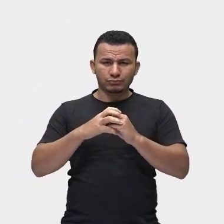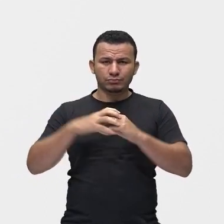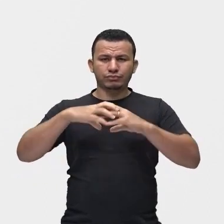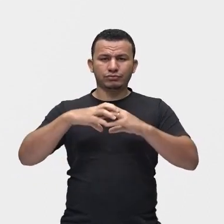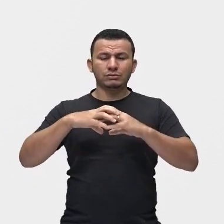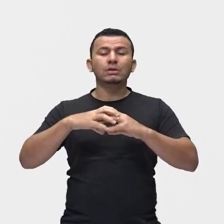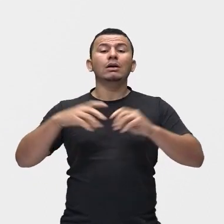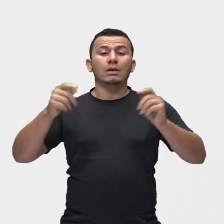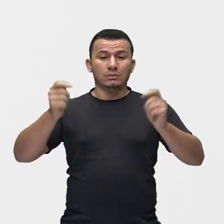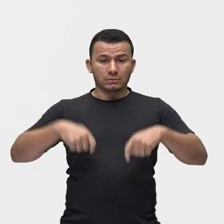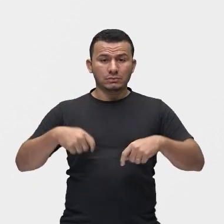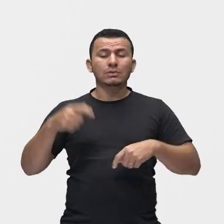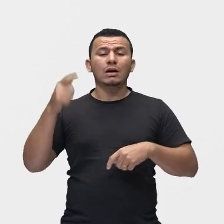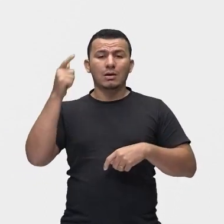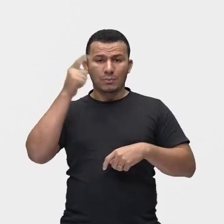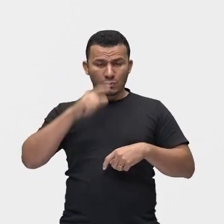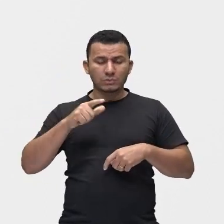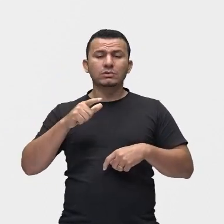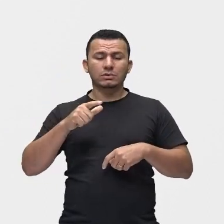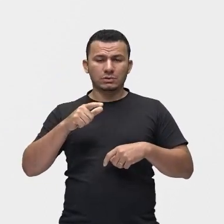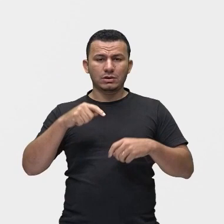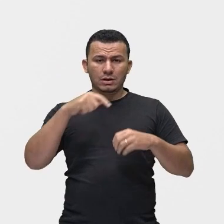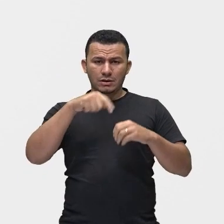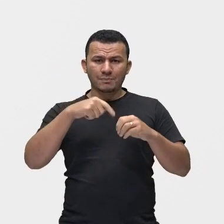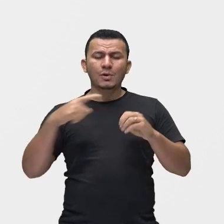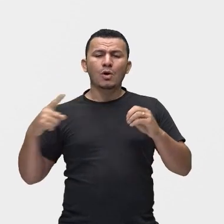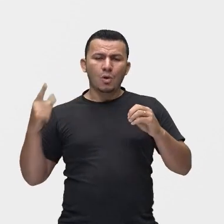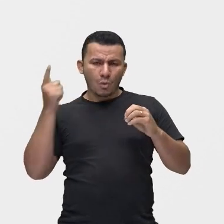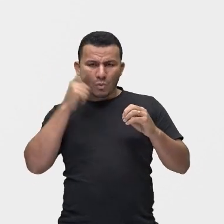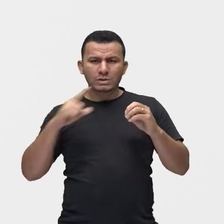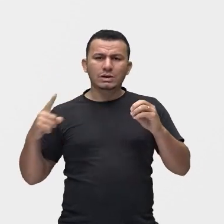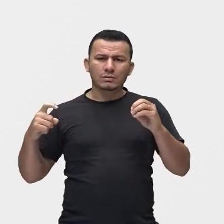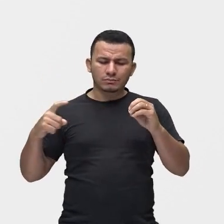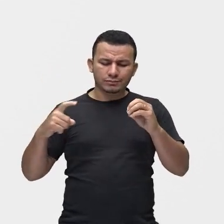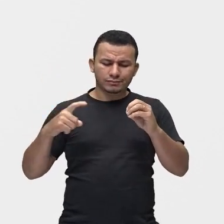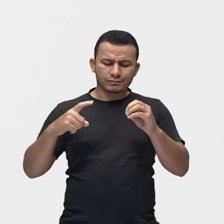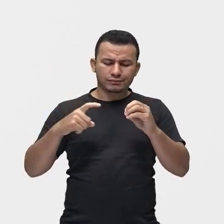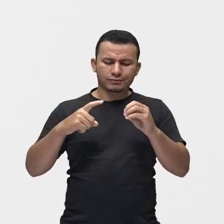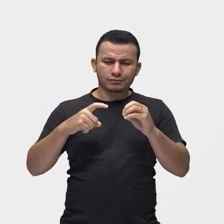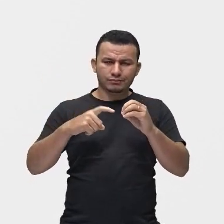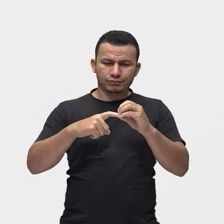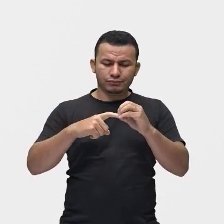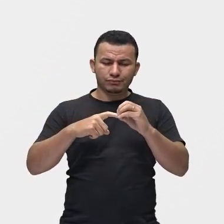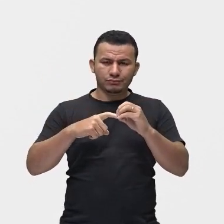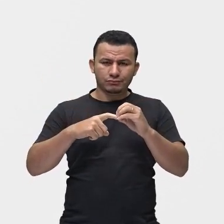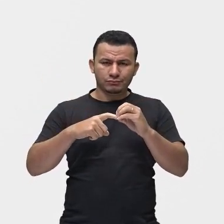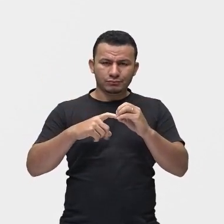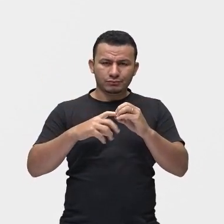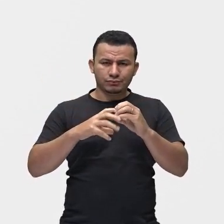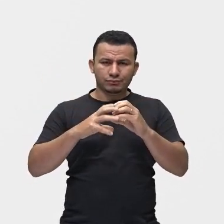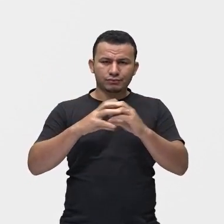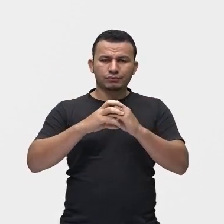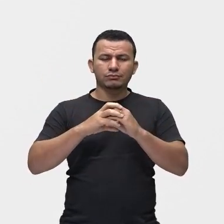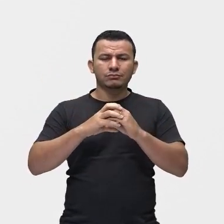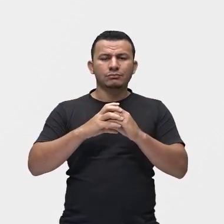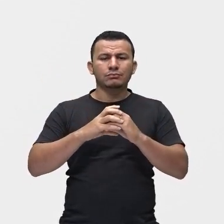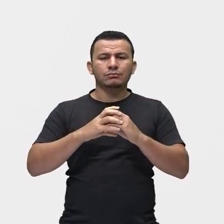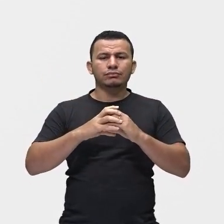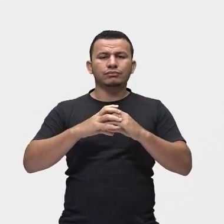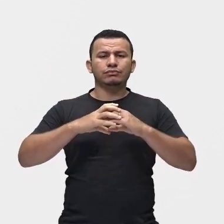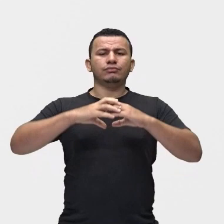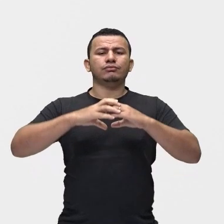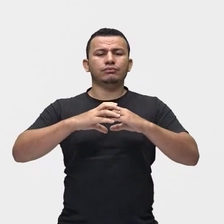pelúcida desse óvulo, e penetrar no óvulo e aí sim, agora ocorrer o processo